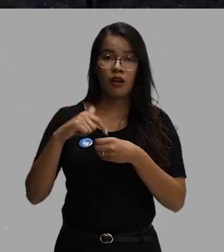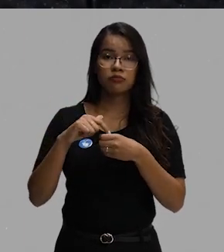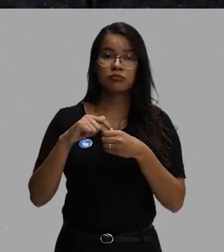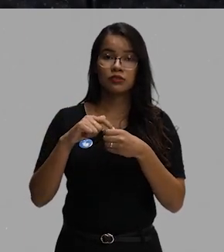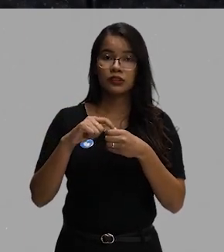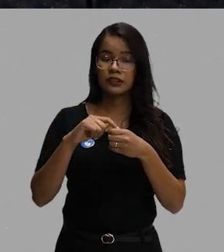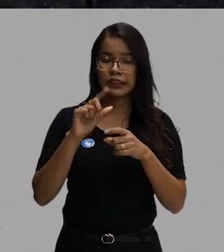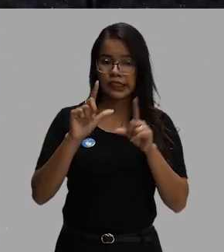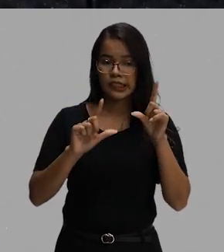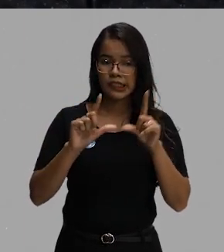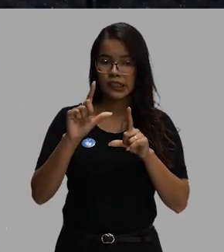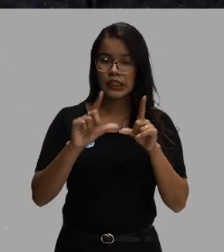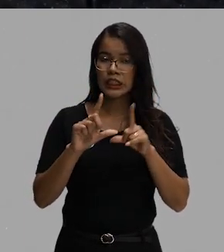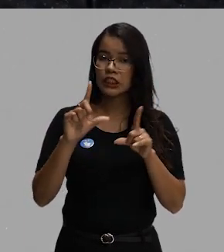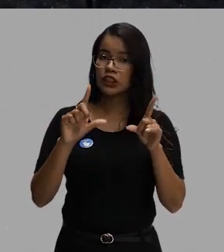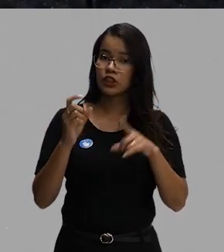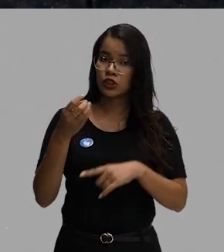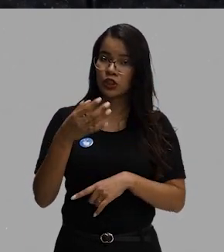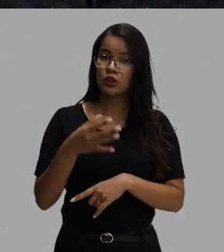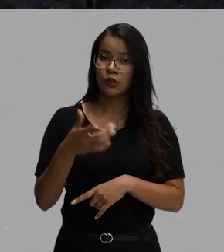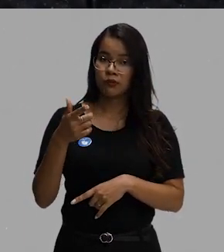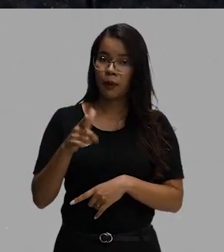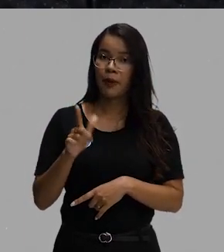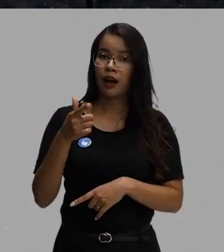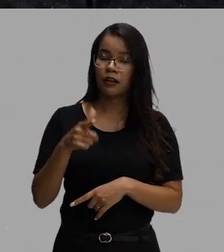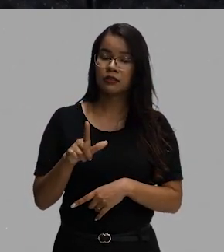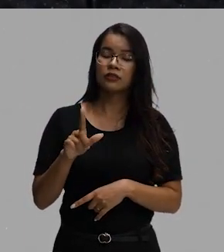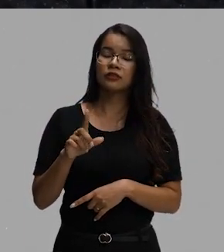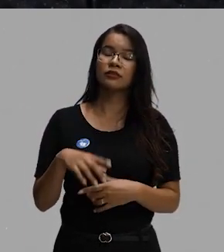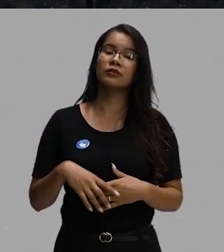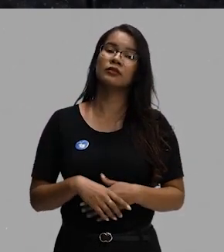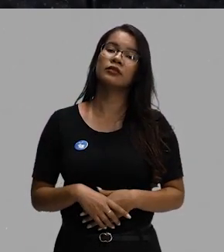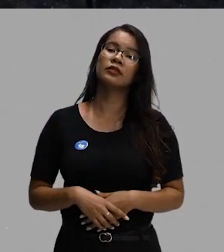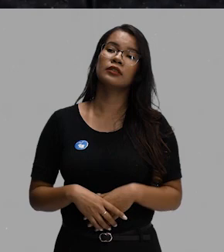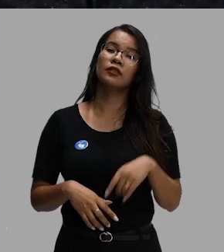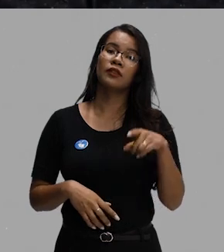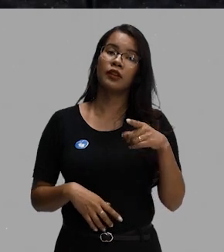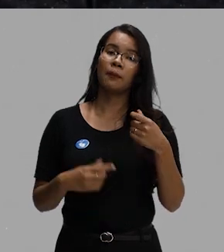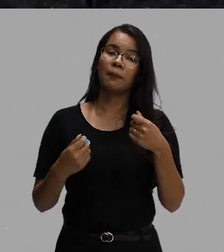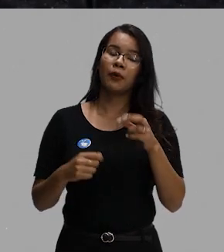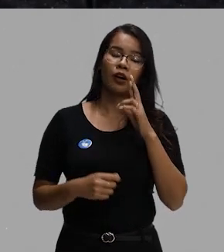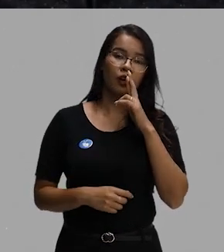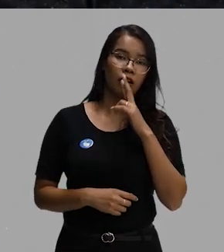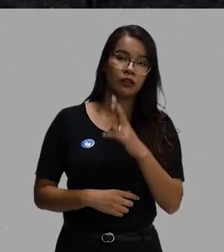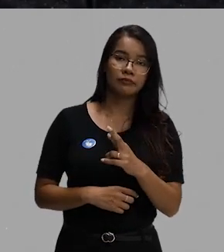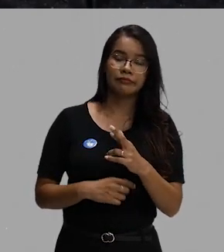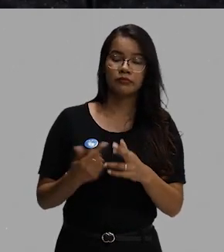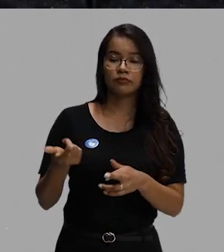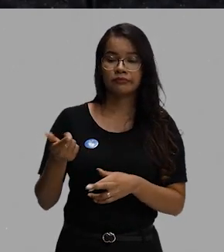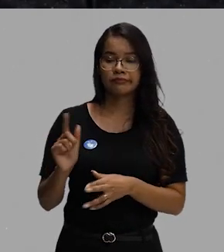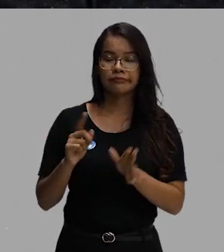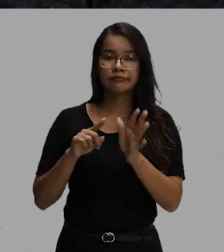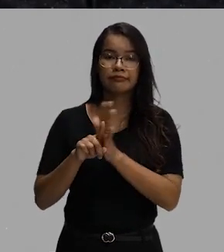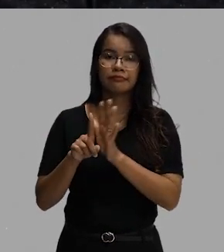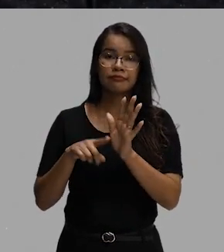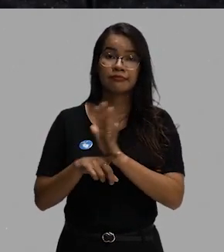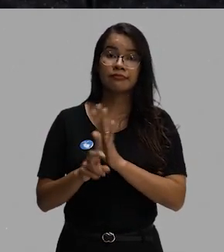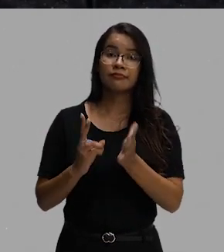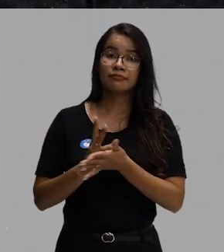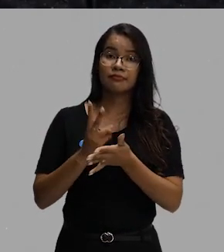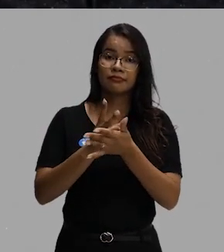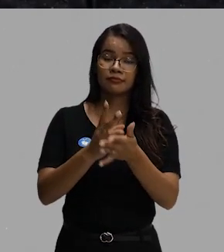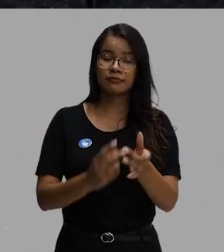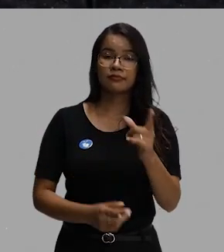bem interessante, eu falei bastante, trouxe só 2 exercícios, mas vocês podem responder outros, sempre tem nas